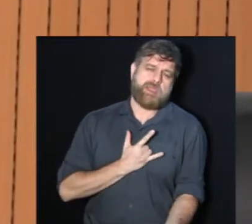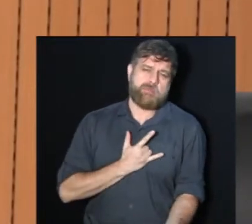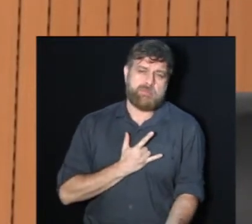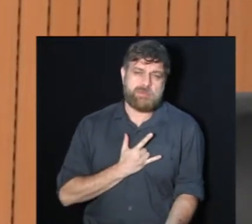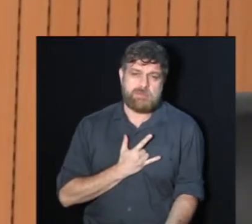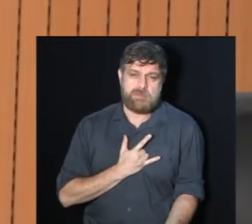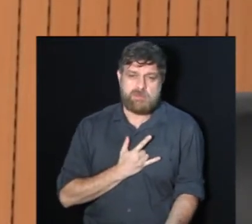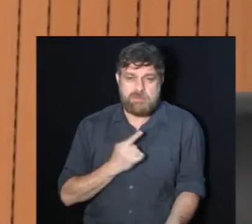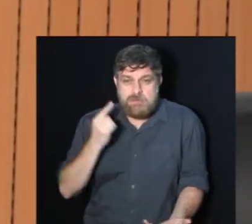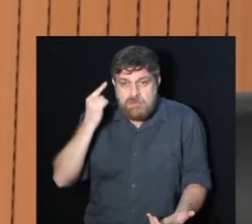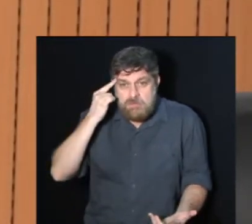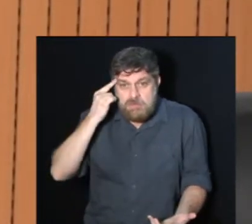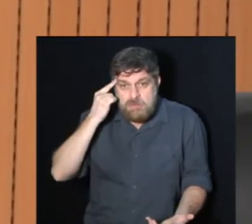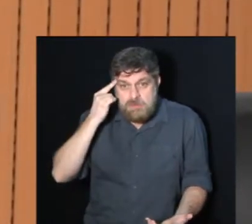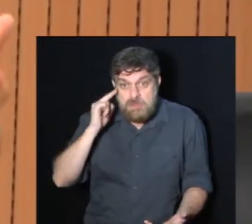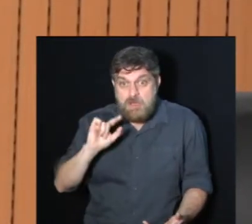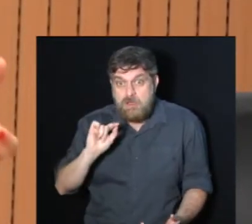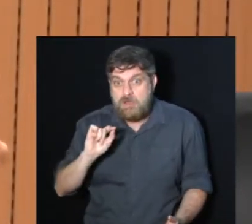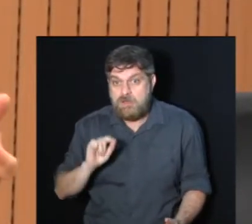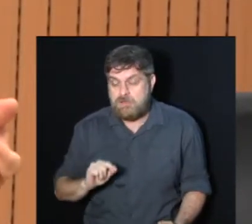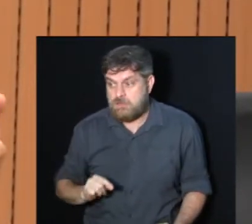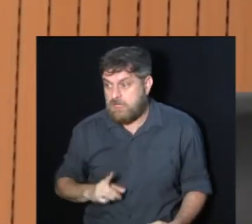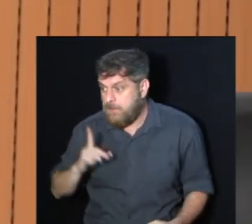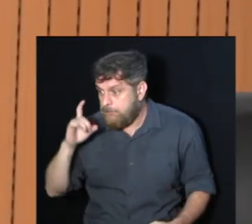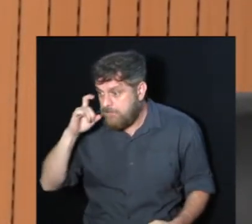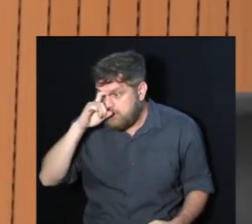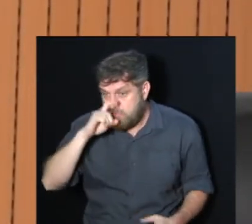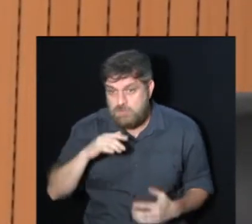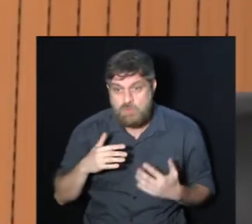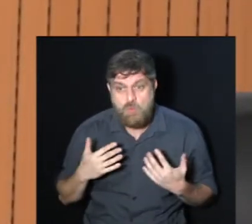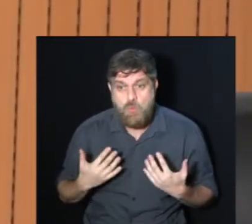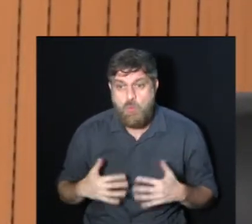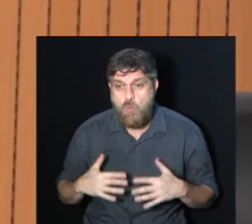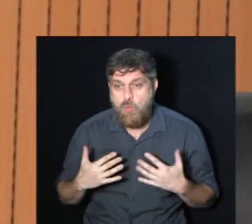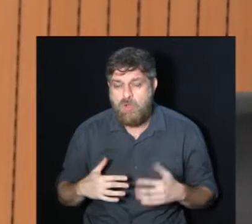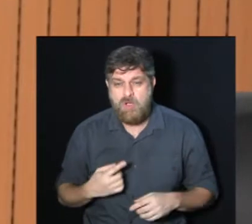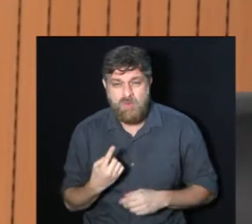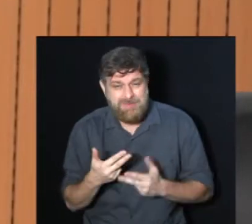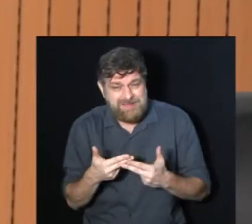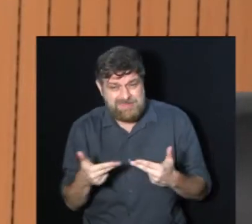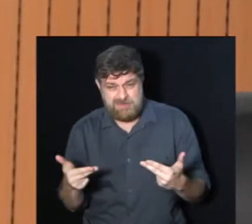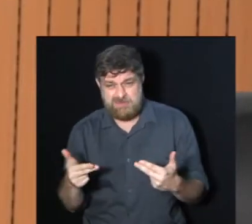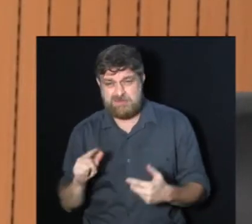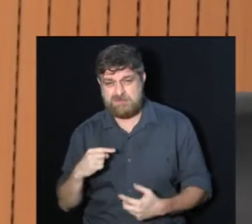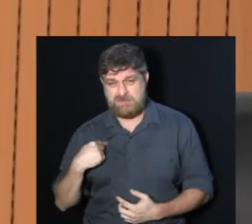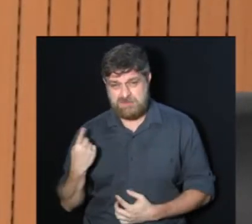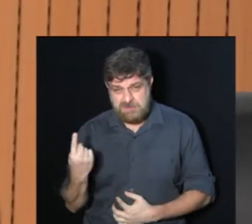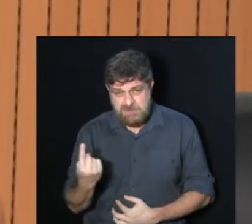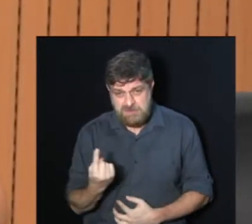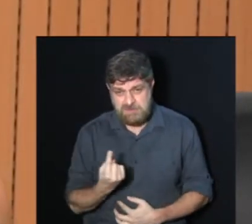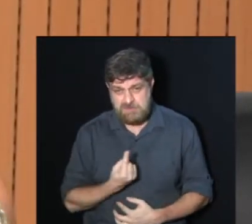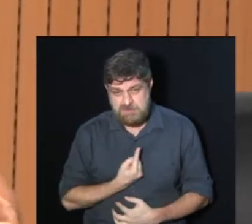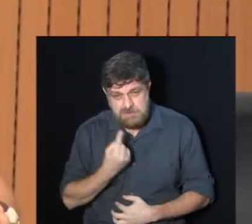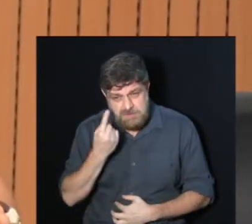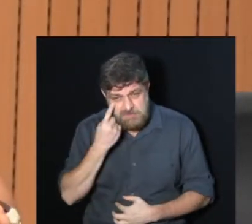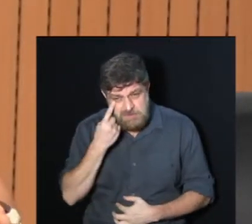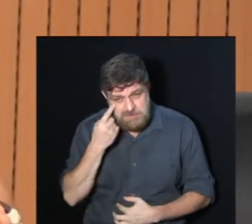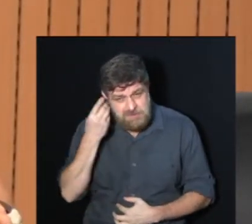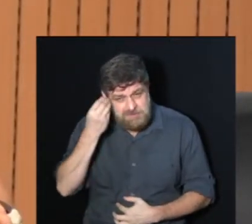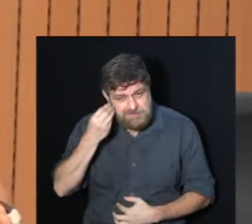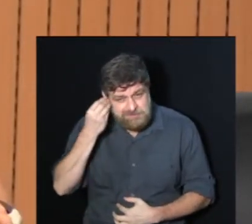né? E aí fica mais difícil ainda. E uma das coisas que a gente viu que